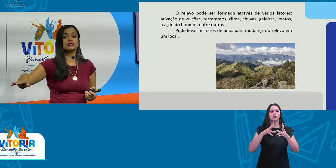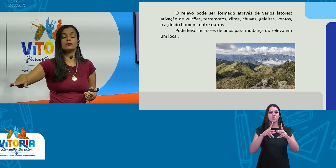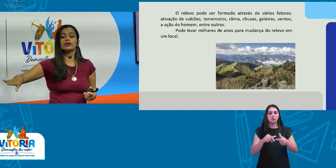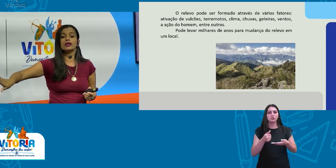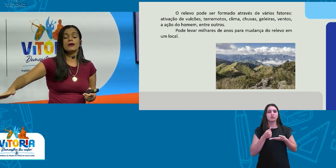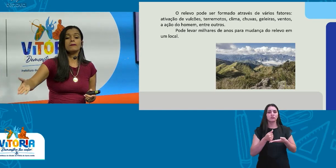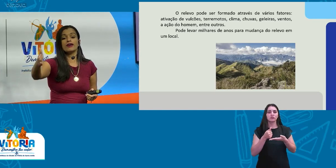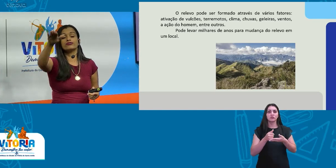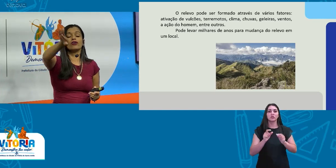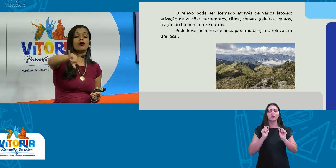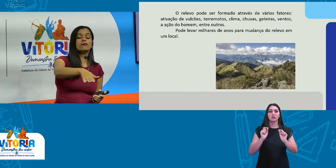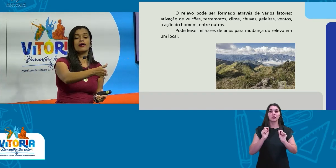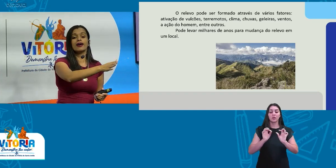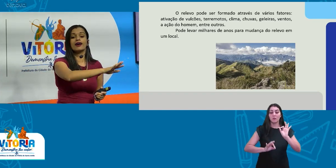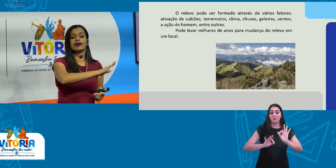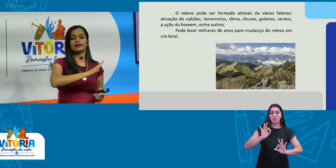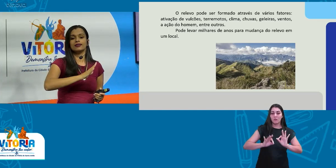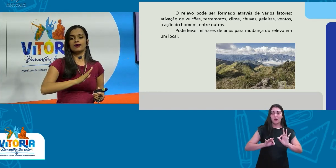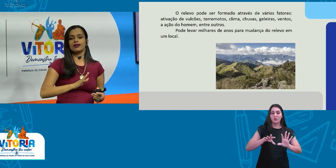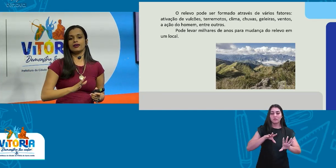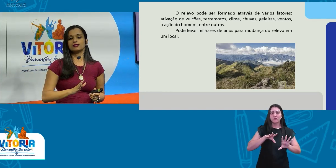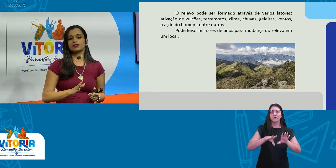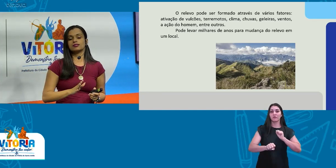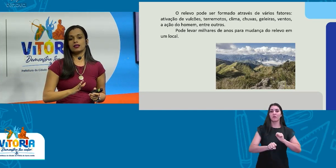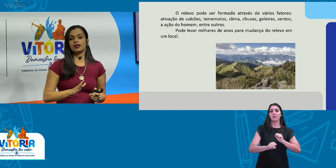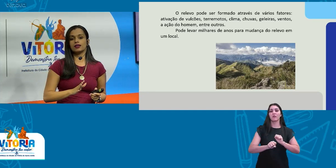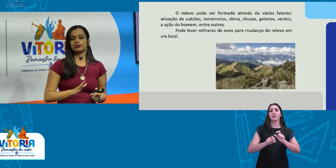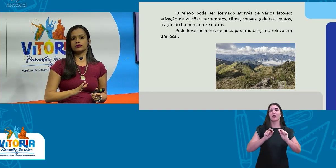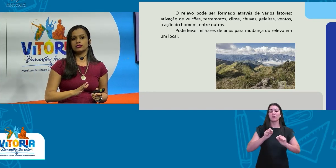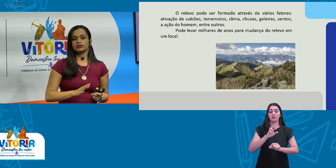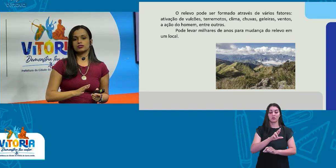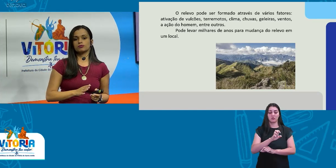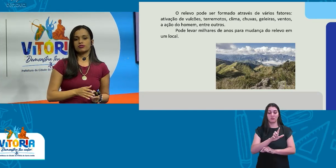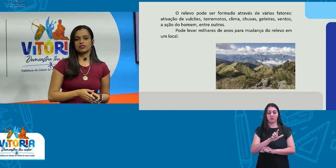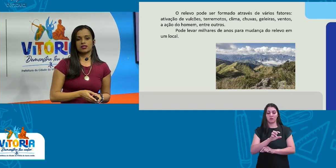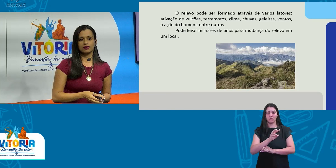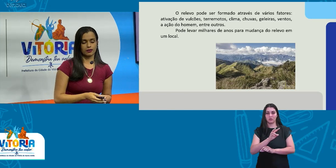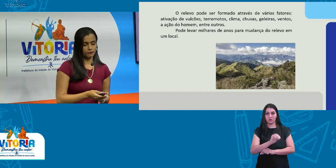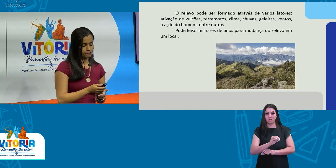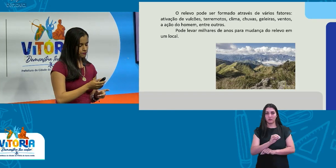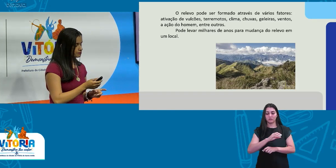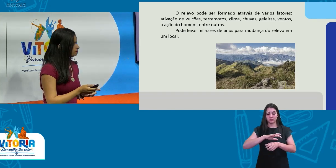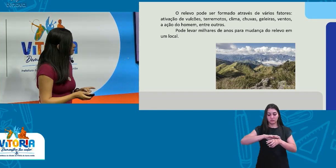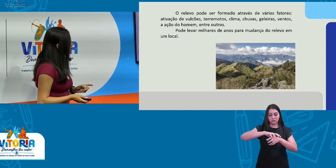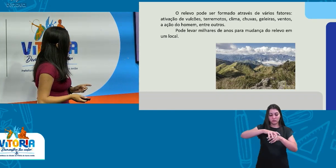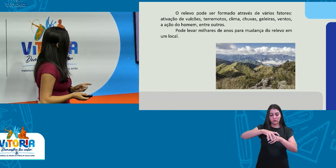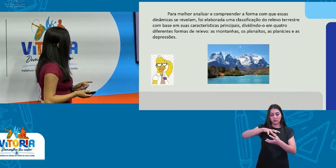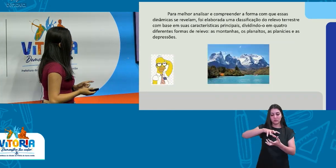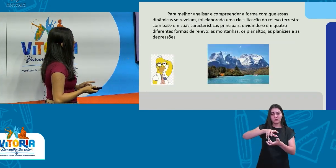vai contribuir para formar esse relevo na superfície da Terra.